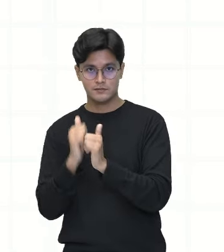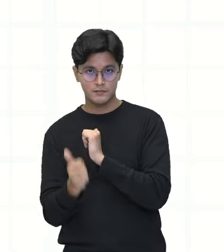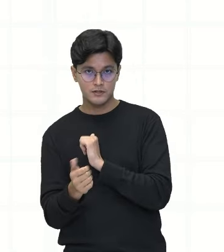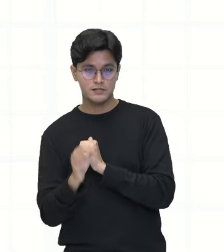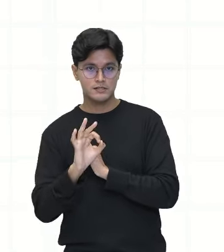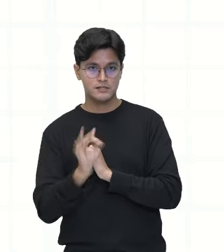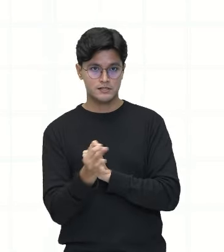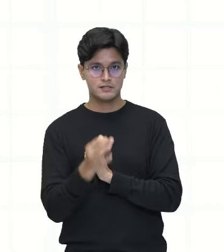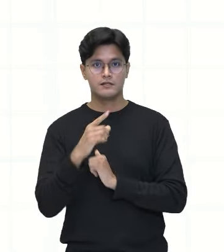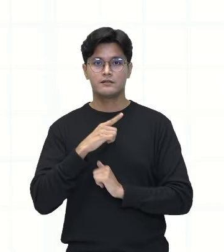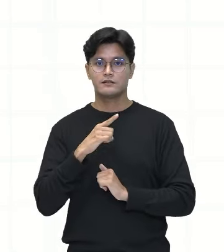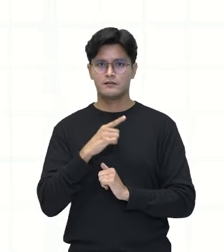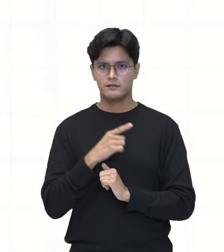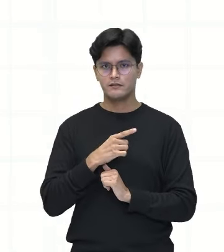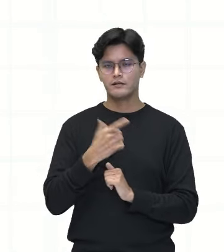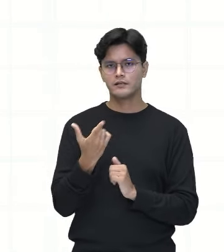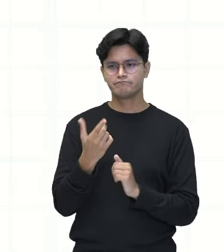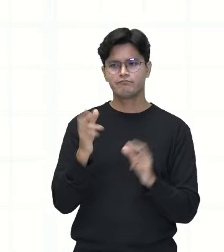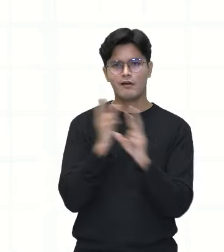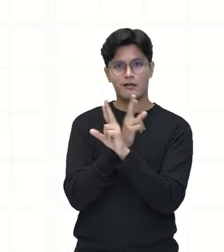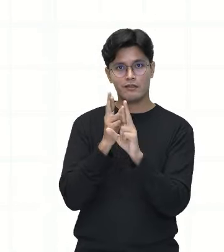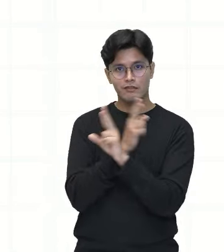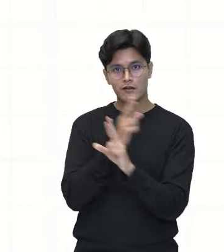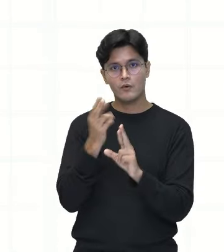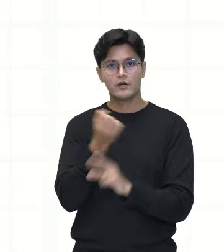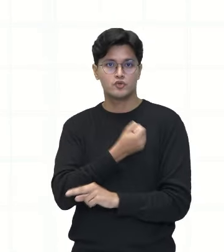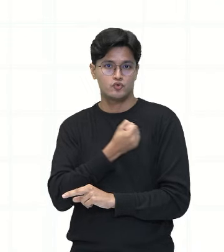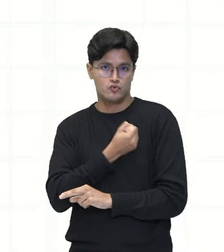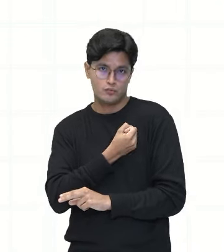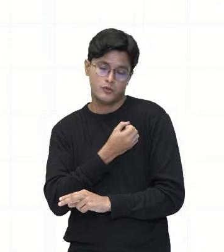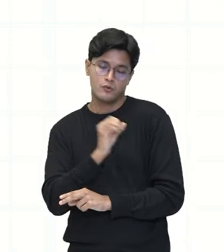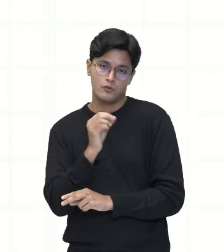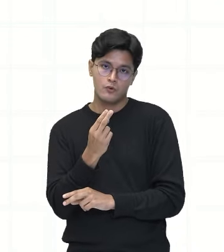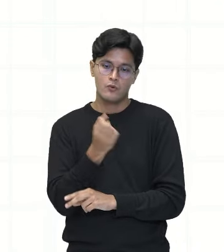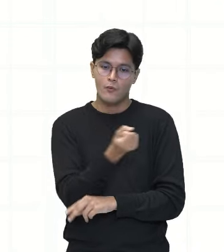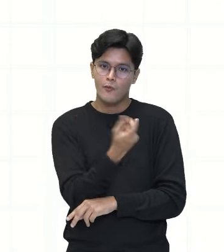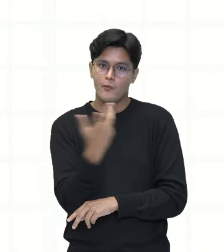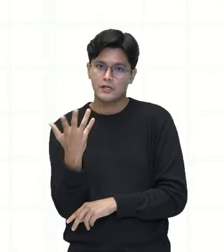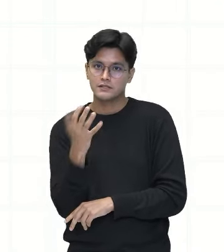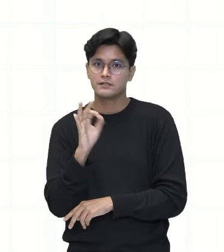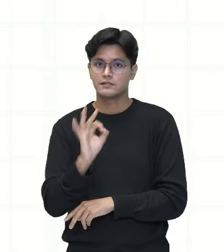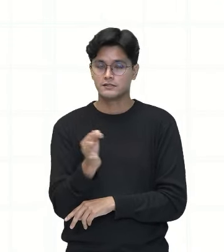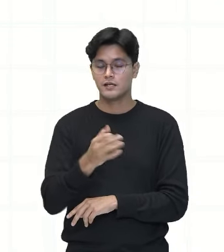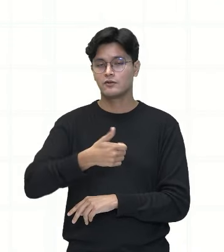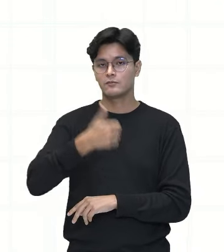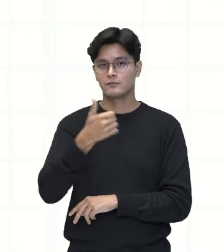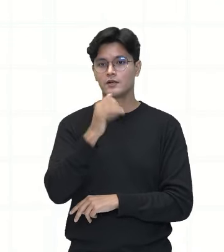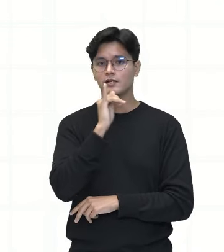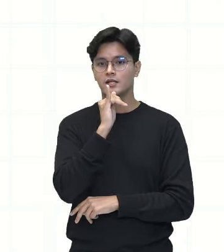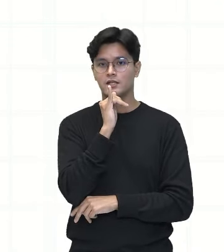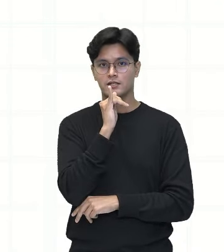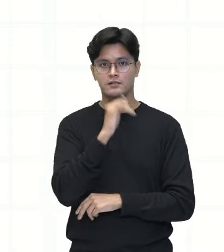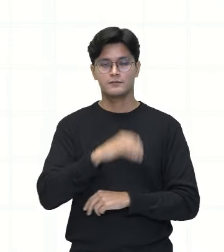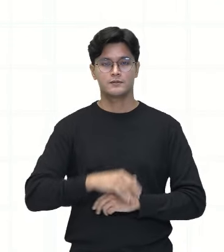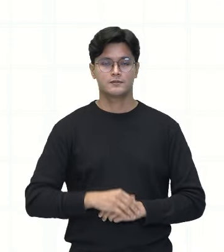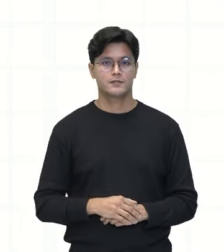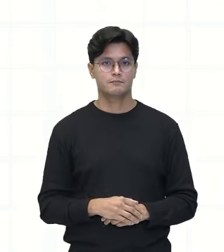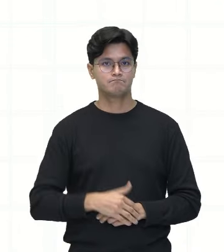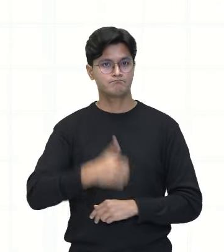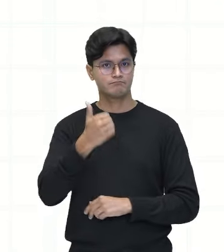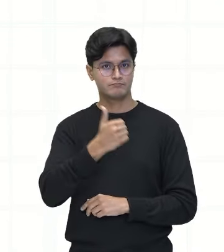de quantidade. Então, esse é o primeiro exemplo, primeiro tipo